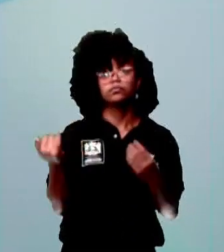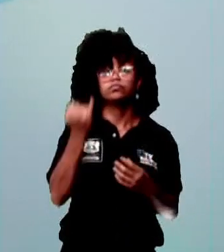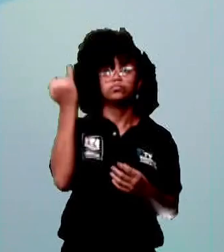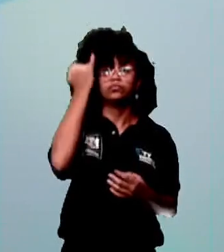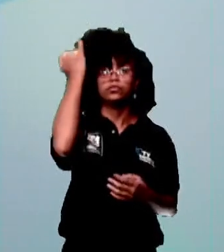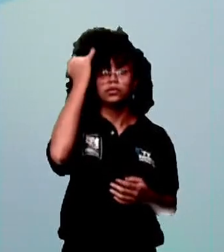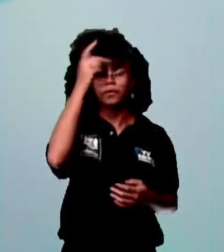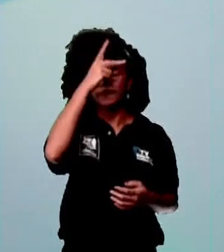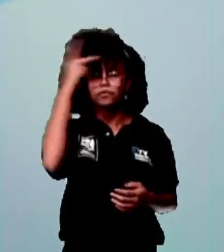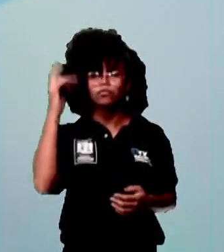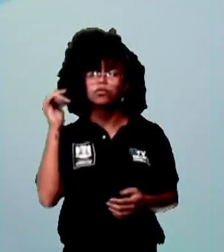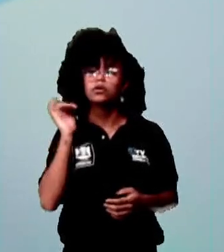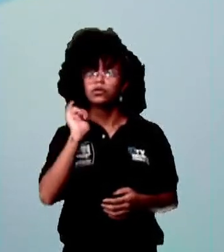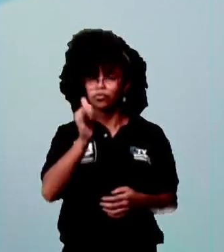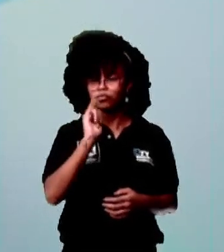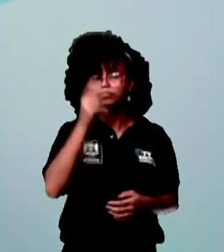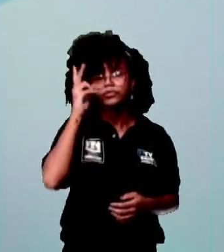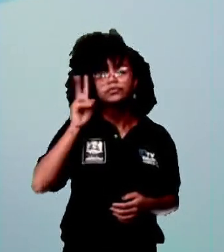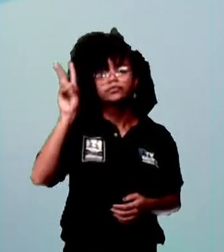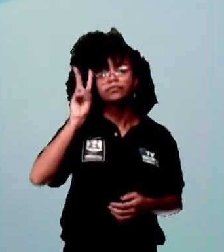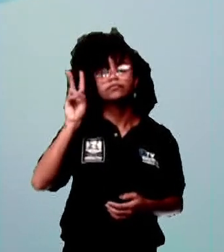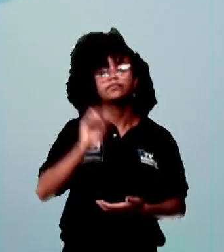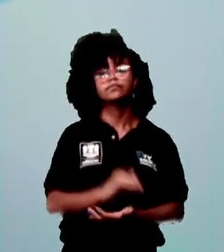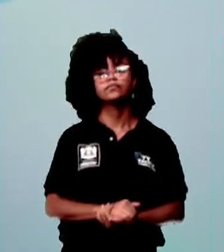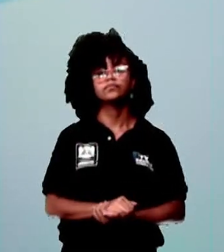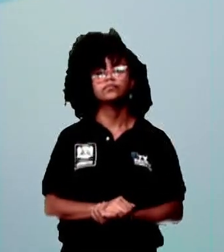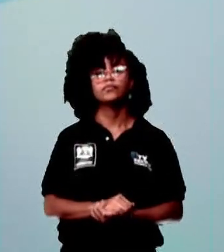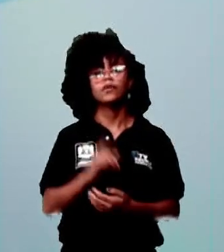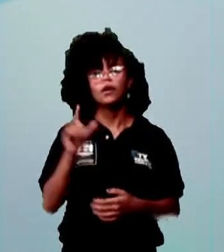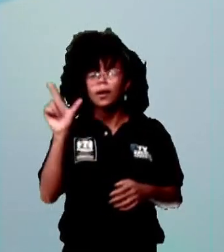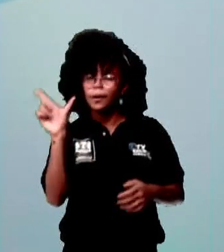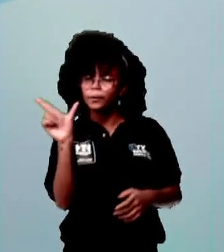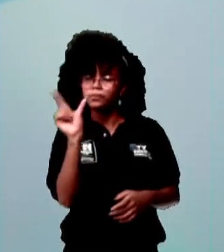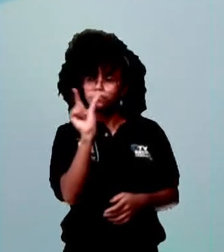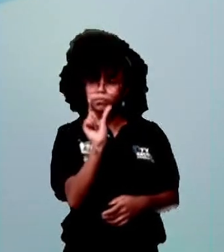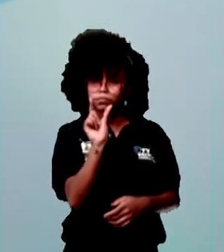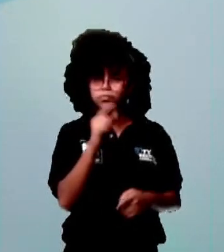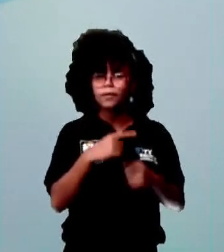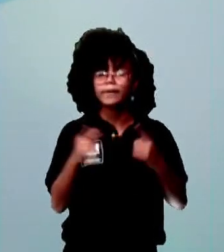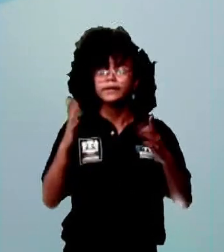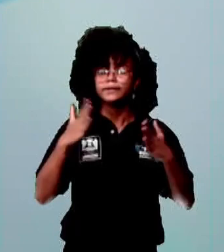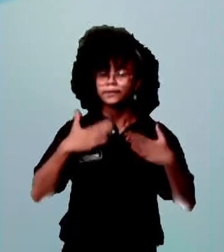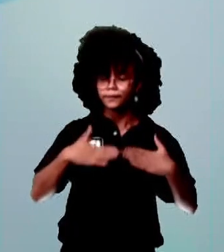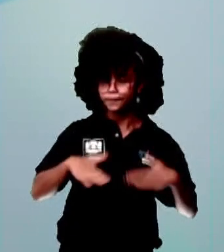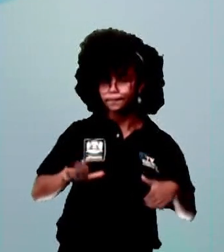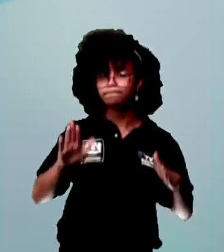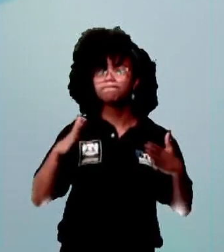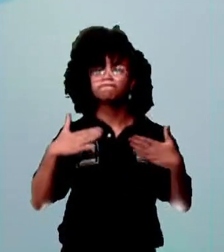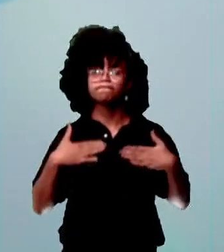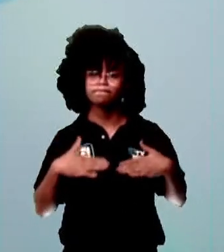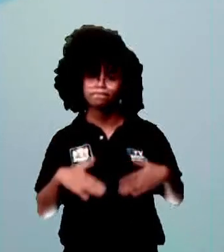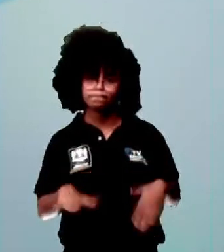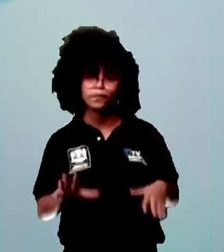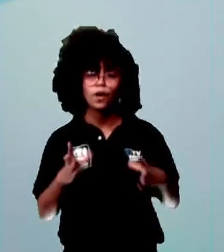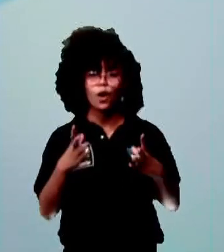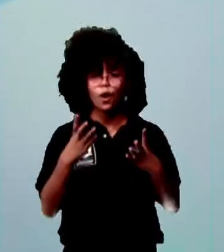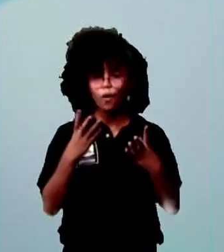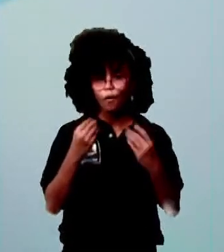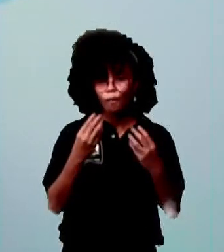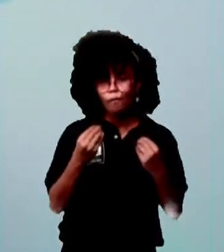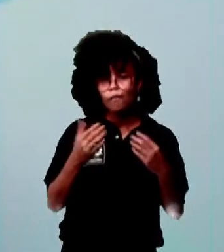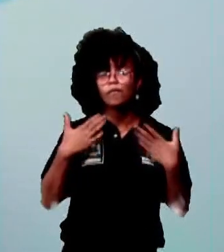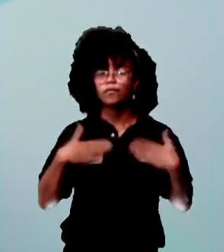quem conta uma história. Elas são curtas, mas elas são leves, elas são muito